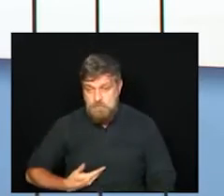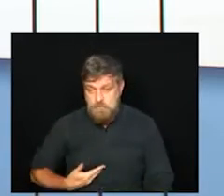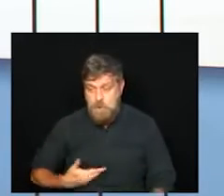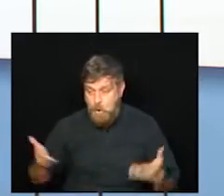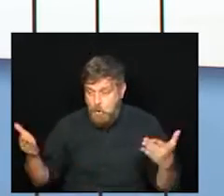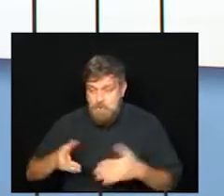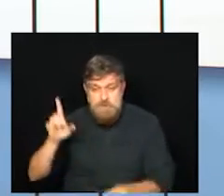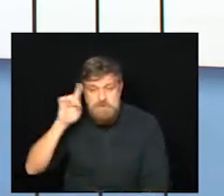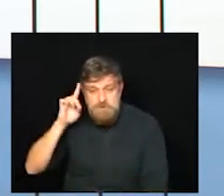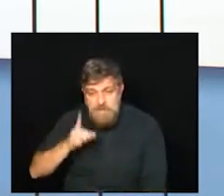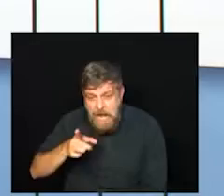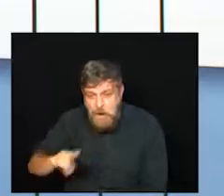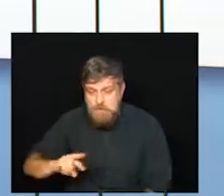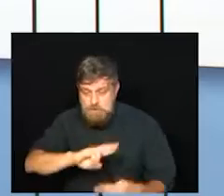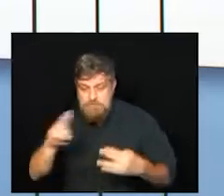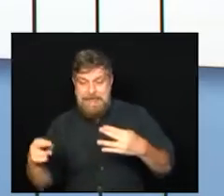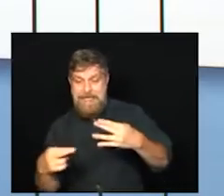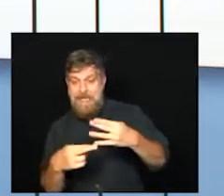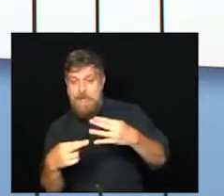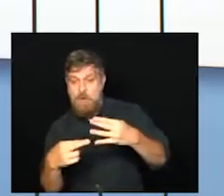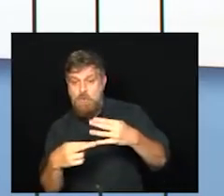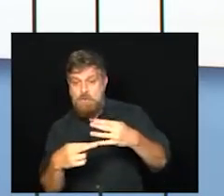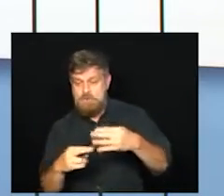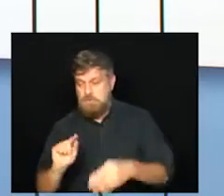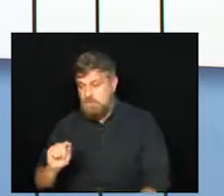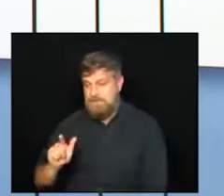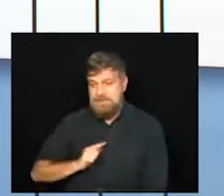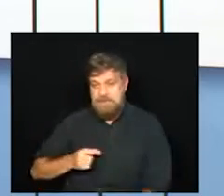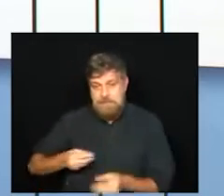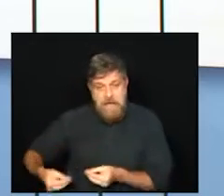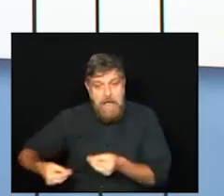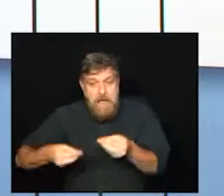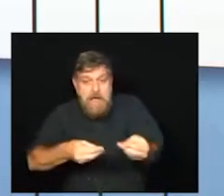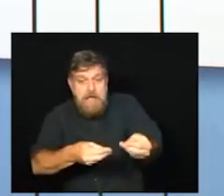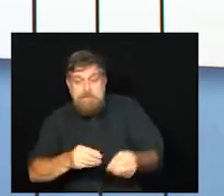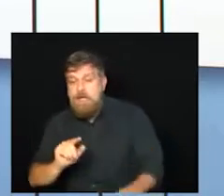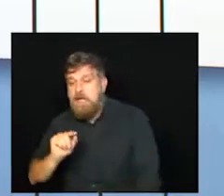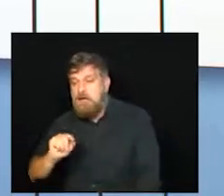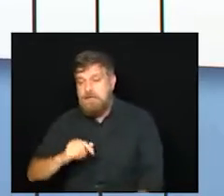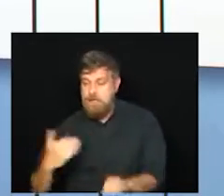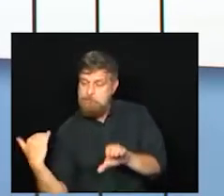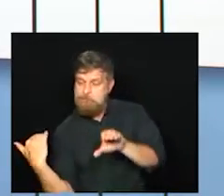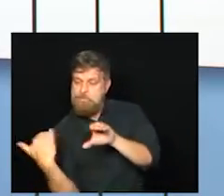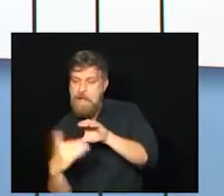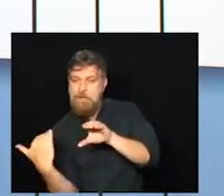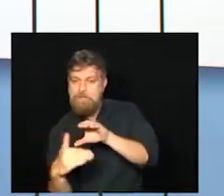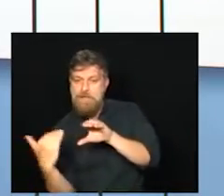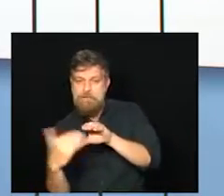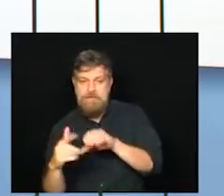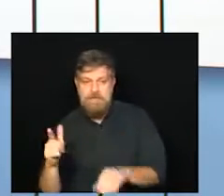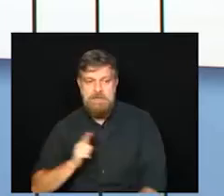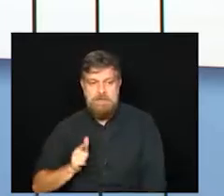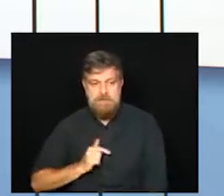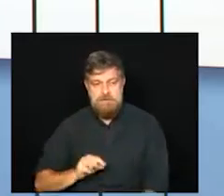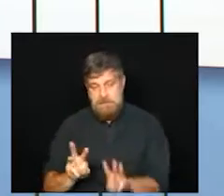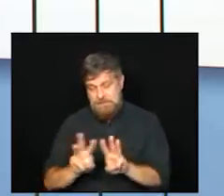último dia para entrar com um recurso. O recurso deve ser encaminhado por e-mail no endereço